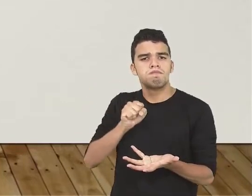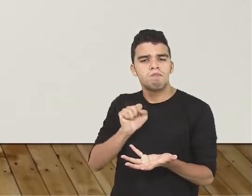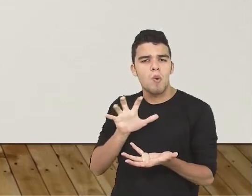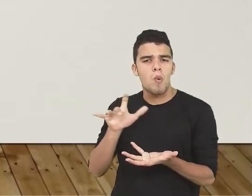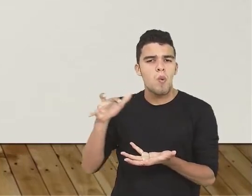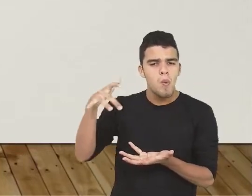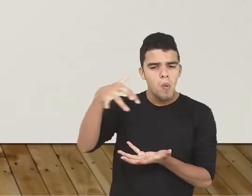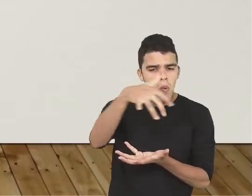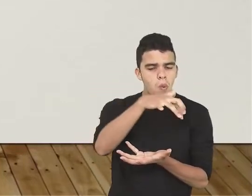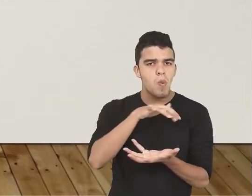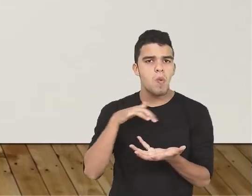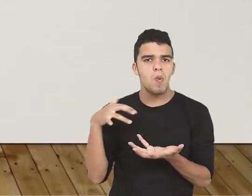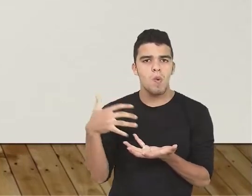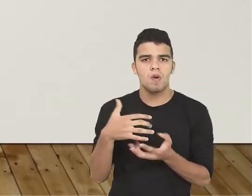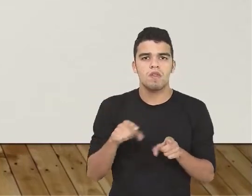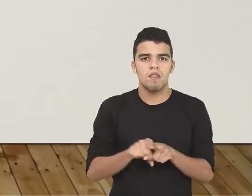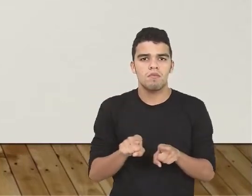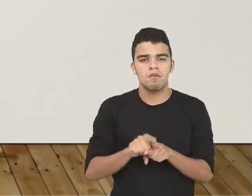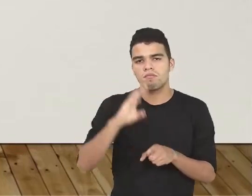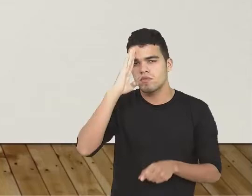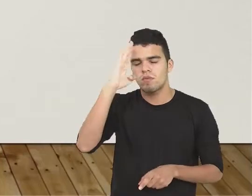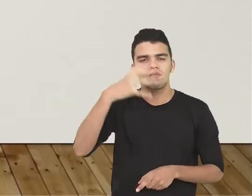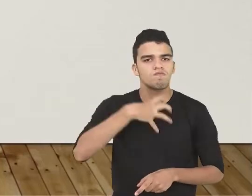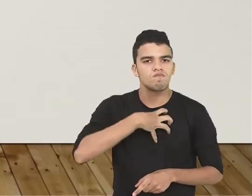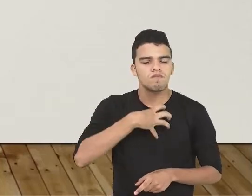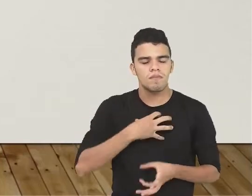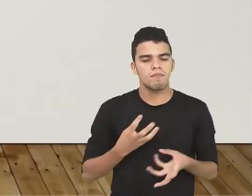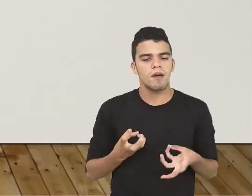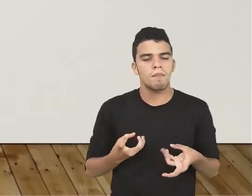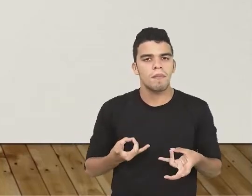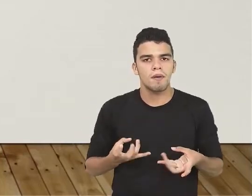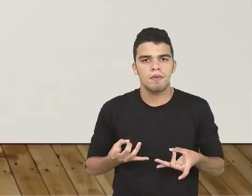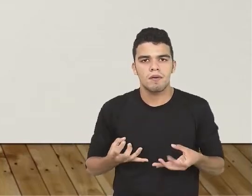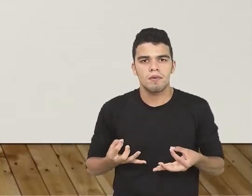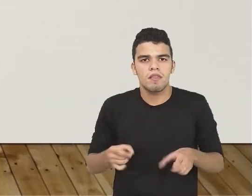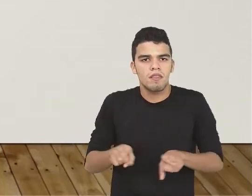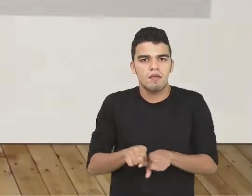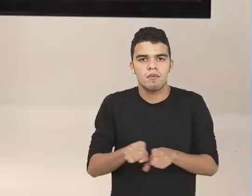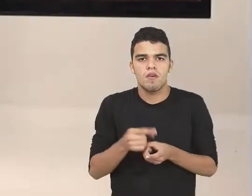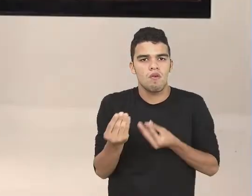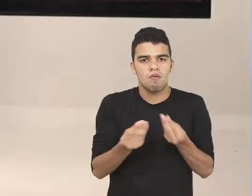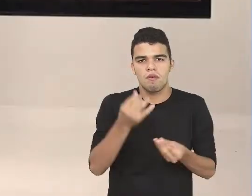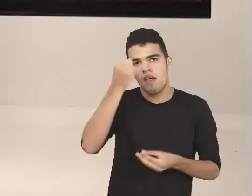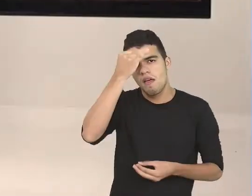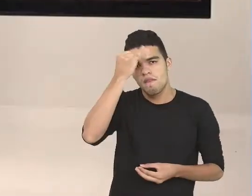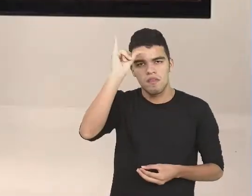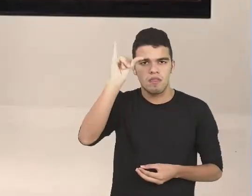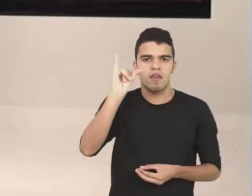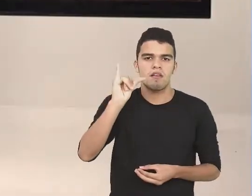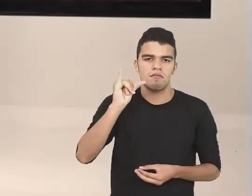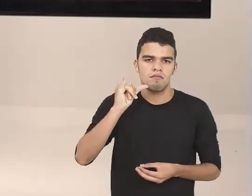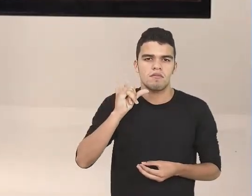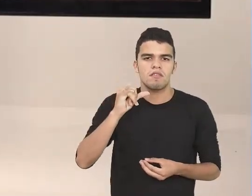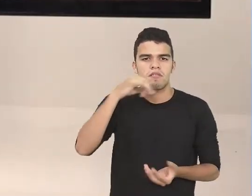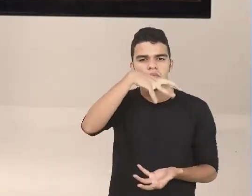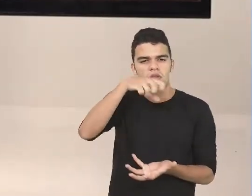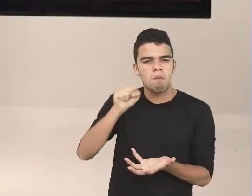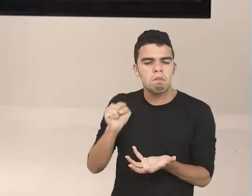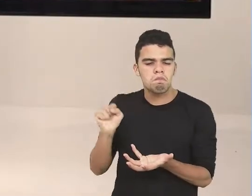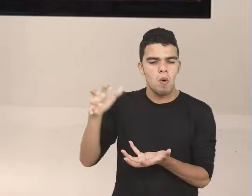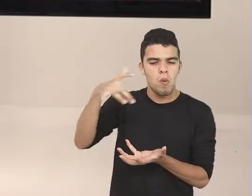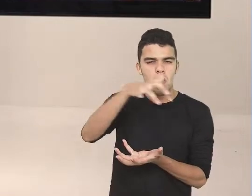sobre os casos, os principais sintomas e como a gente pode se prevenir deste mal que está assolando o planeta.